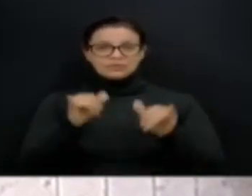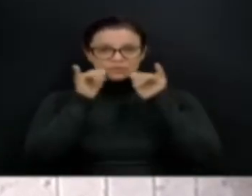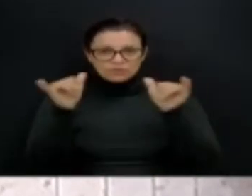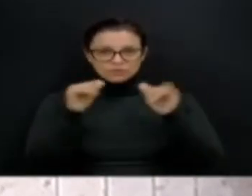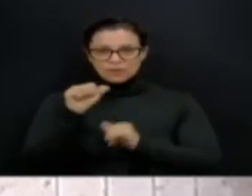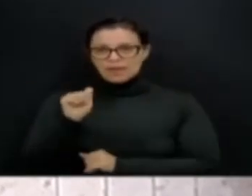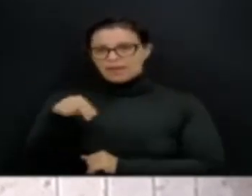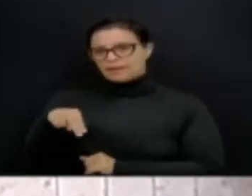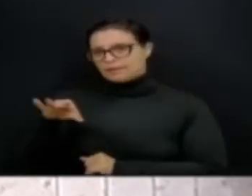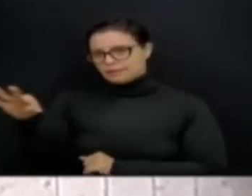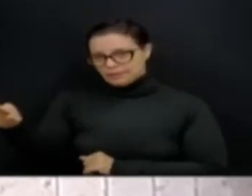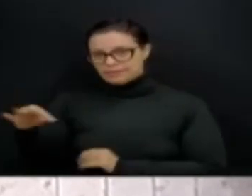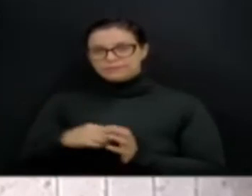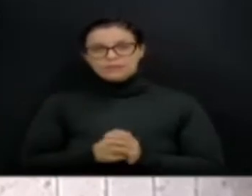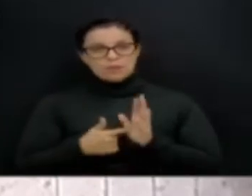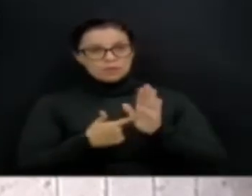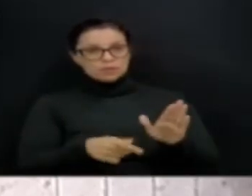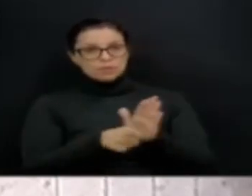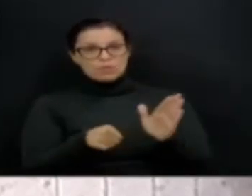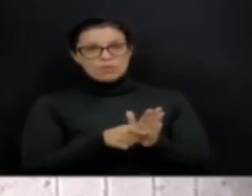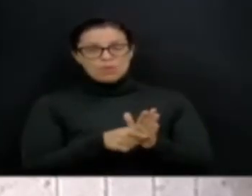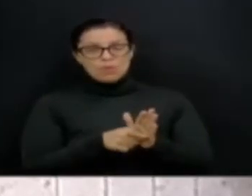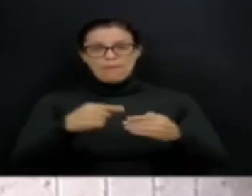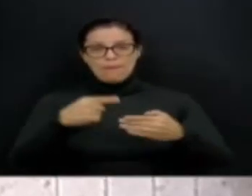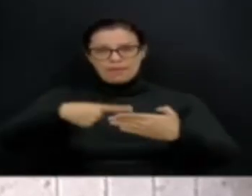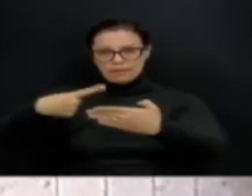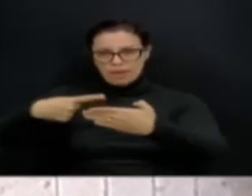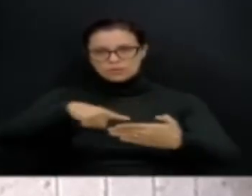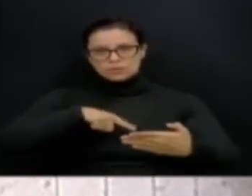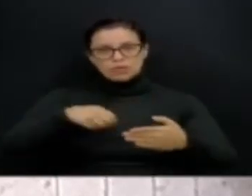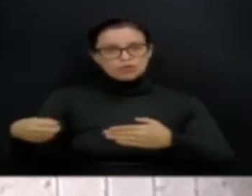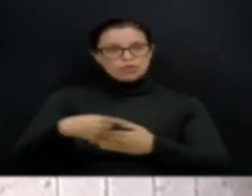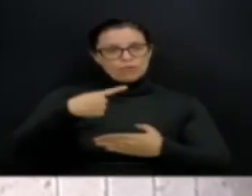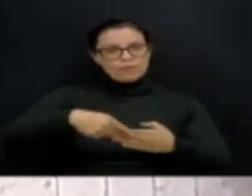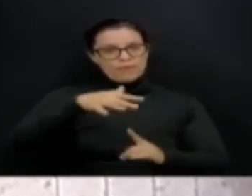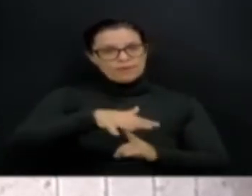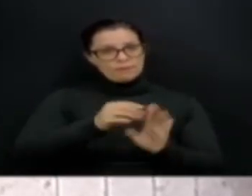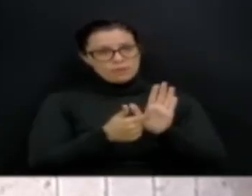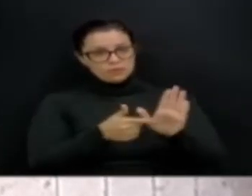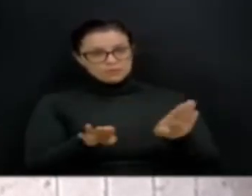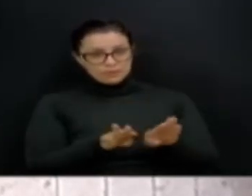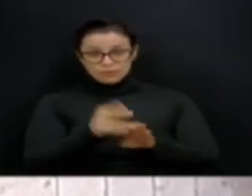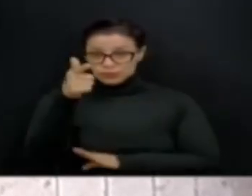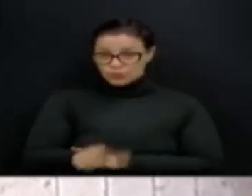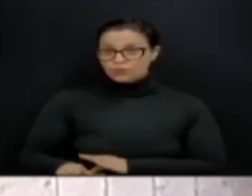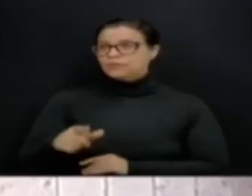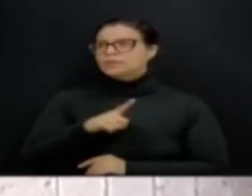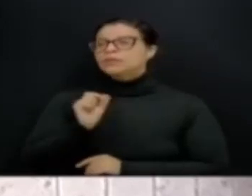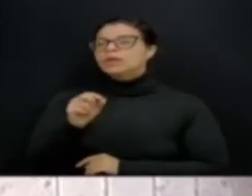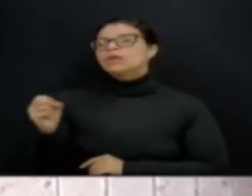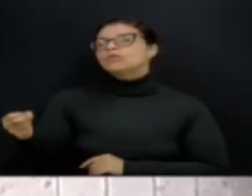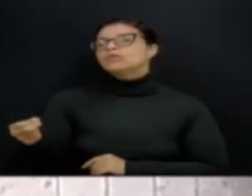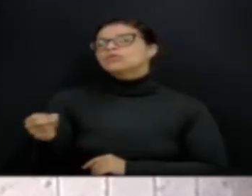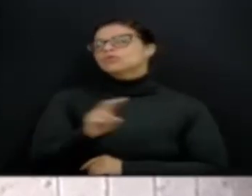da NTT sobre o processo de pedagiamento do novo pedágio do Paraná, que de novo só tem o